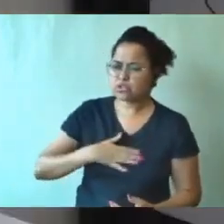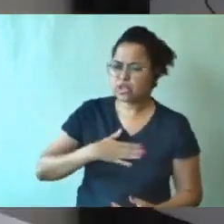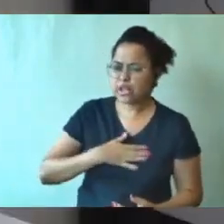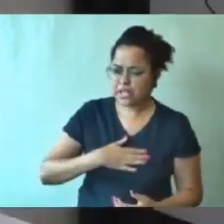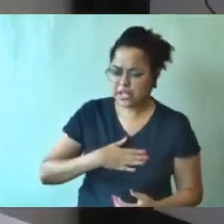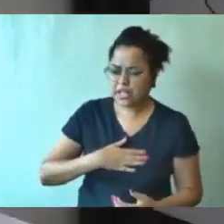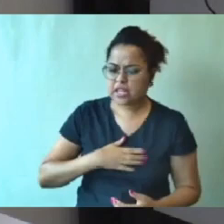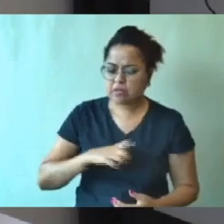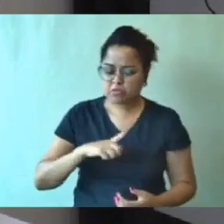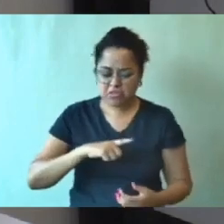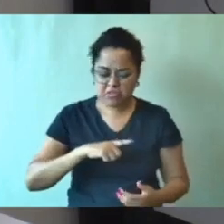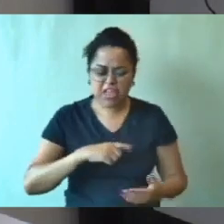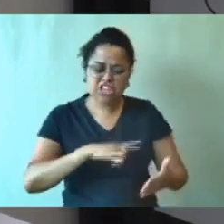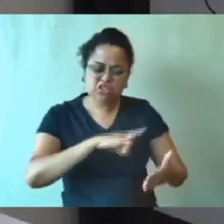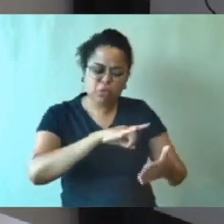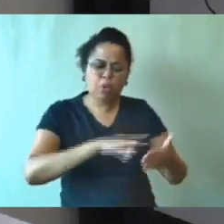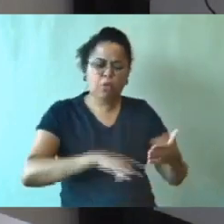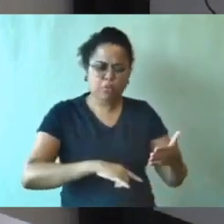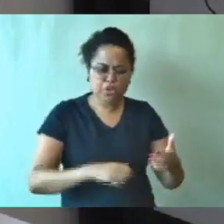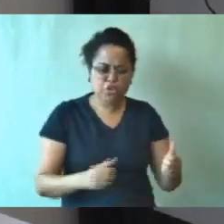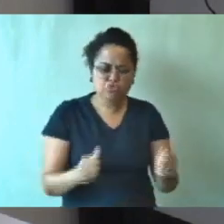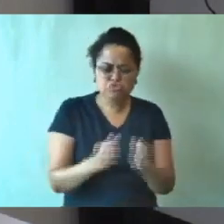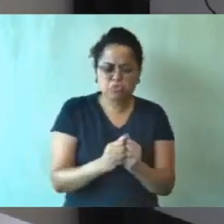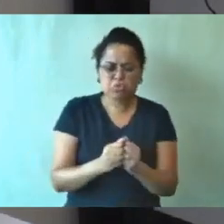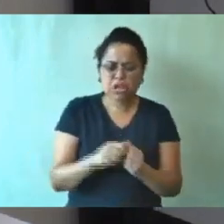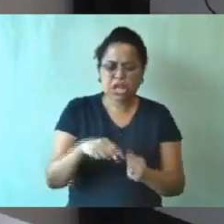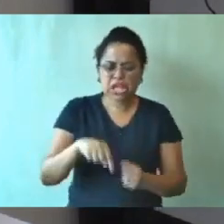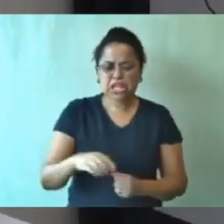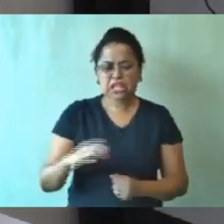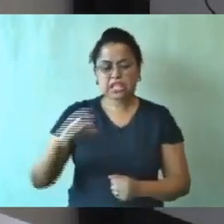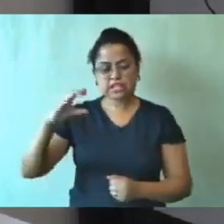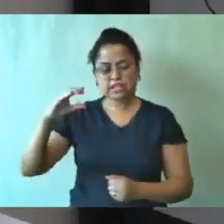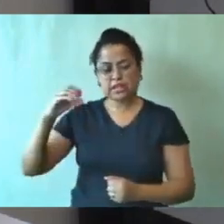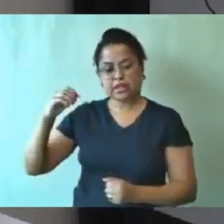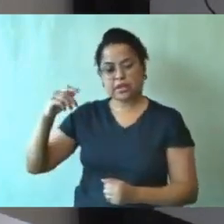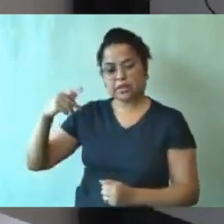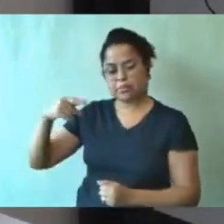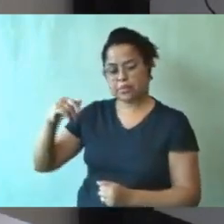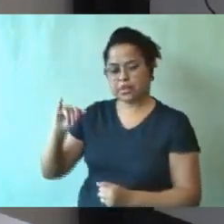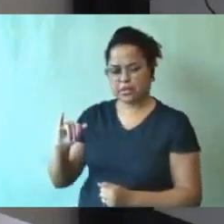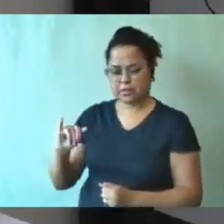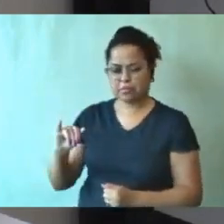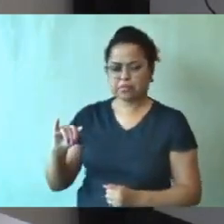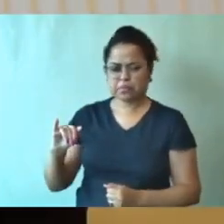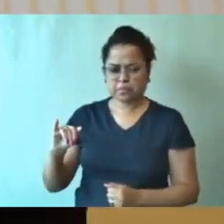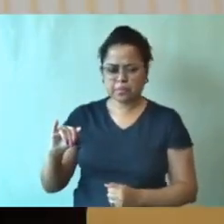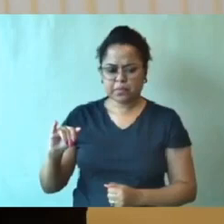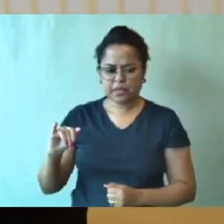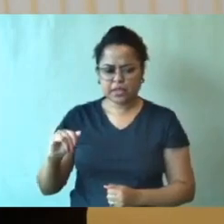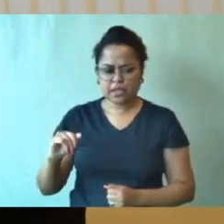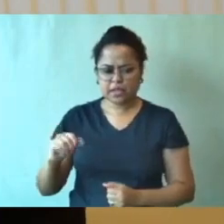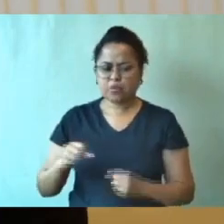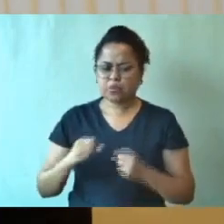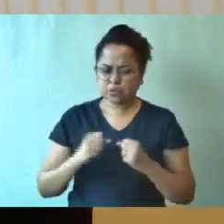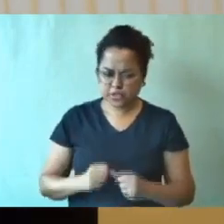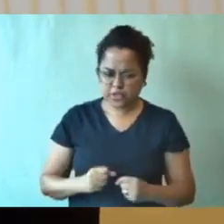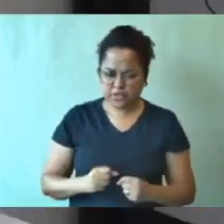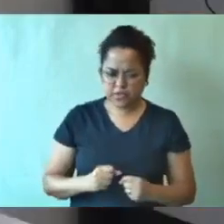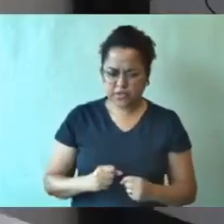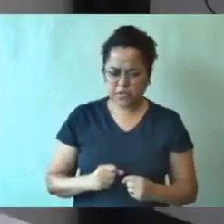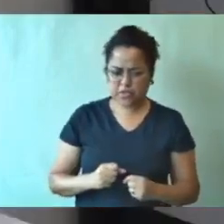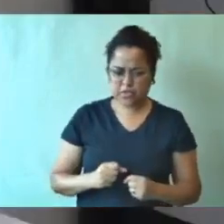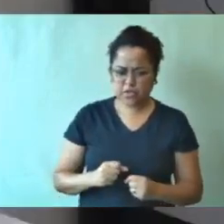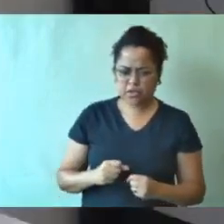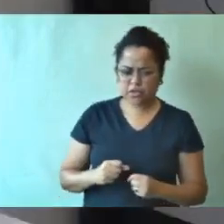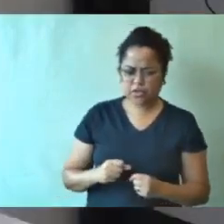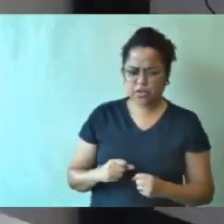aqui na CPI para fazer esse elo. É possível, okay, o senhor enviar para a gente? Enviar um sim para você. Doutor Guilherme, o senhor pode